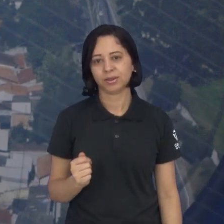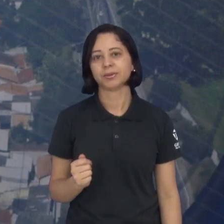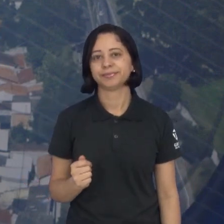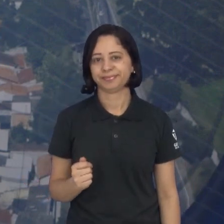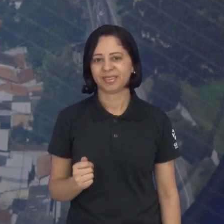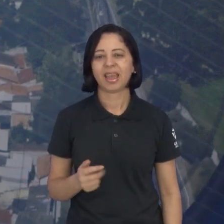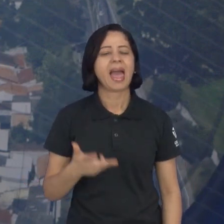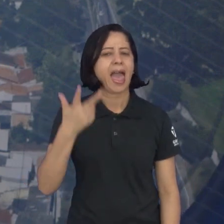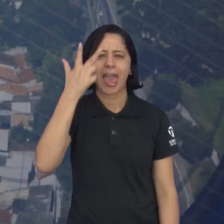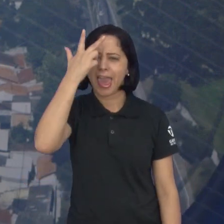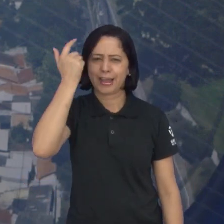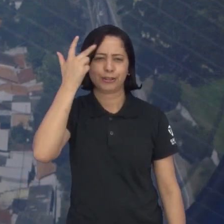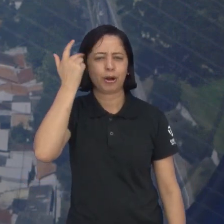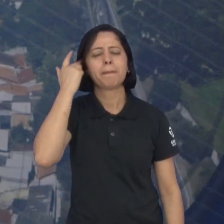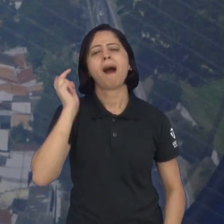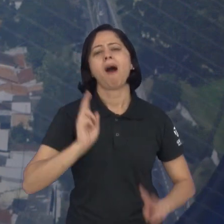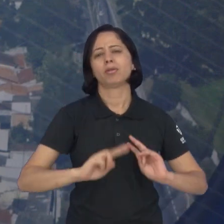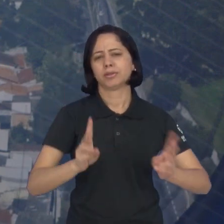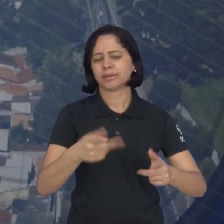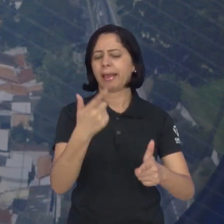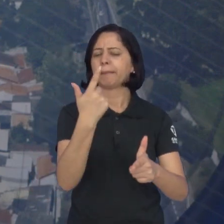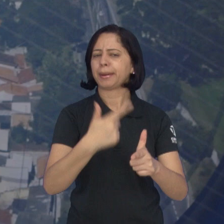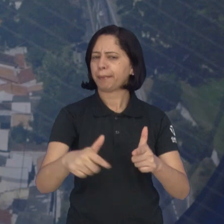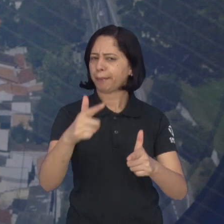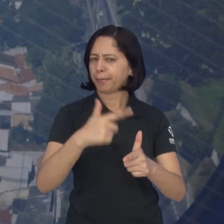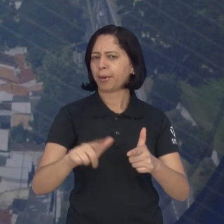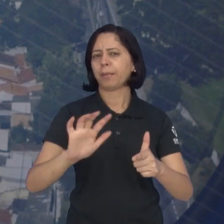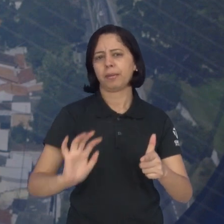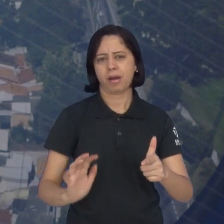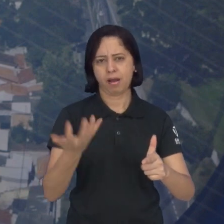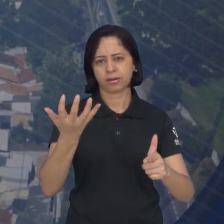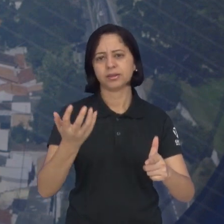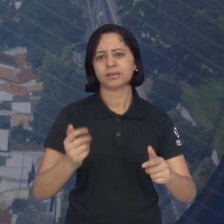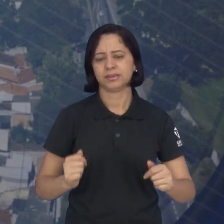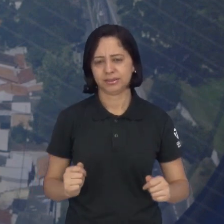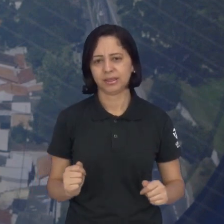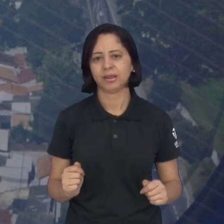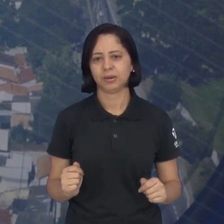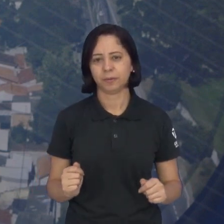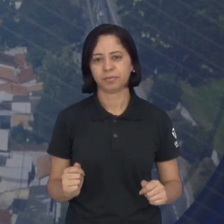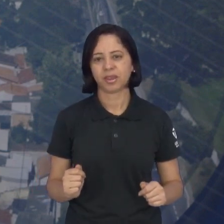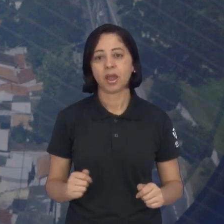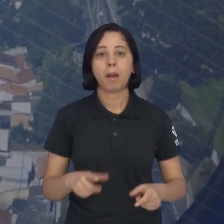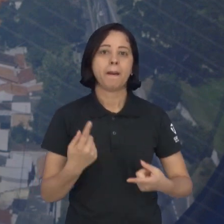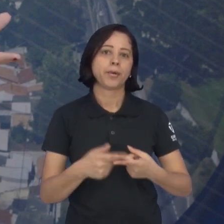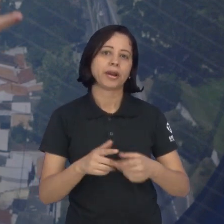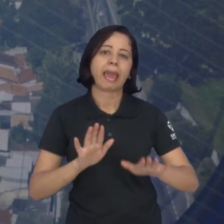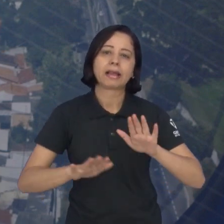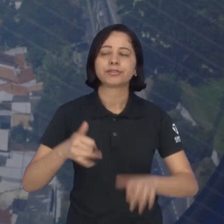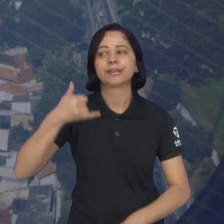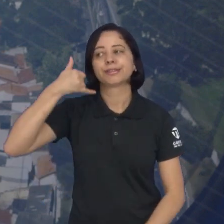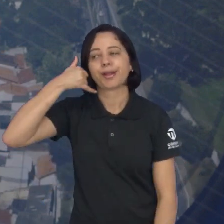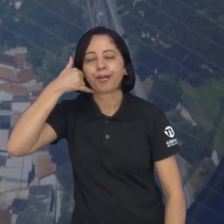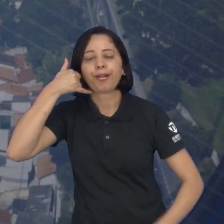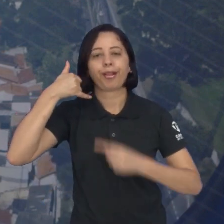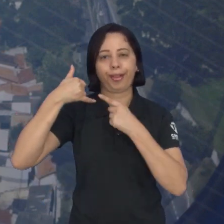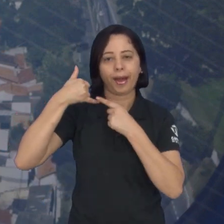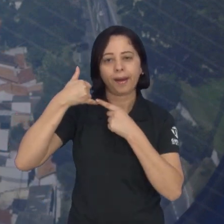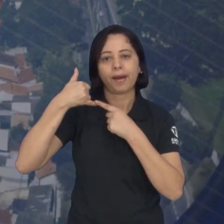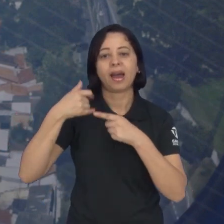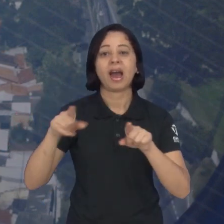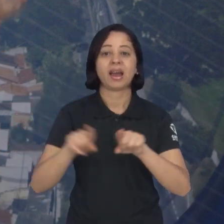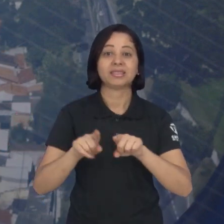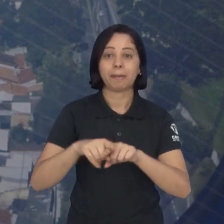impossível alguém que não tenha tido algum problema ao menos uma vez, né? Seja com operadora de celular ou então problema